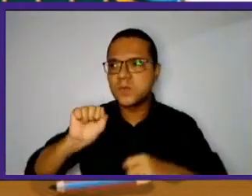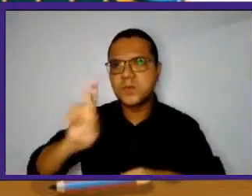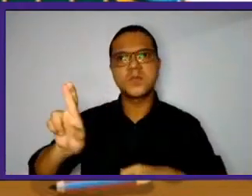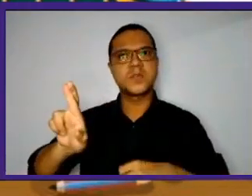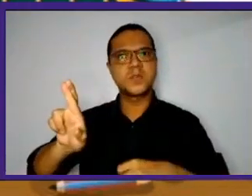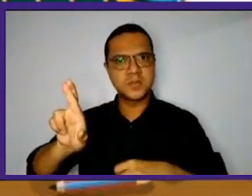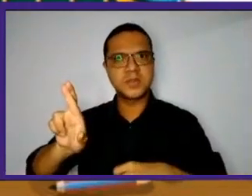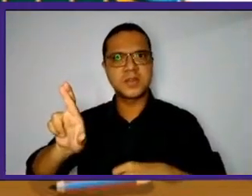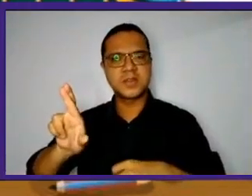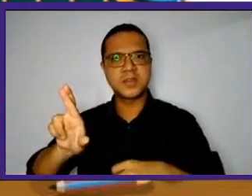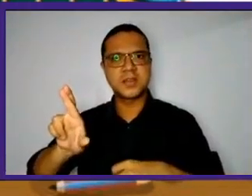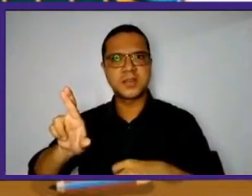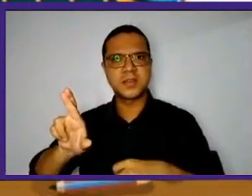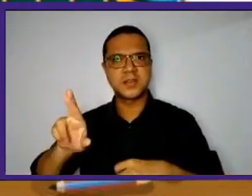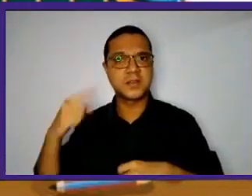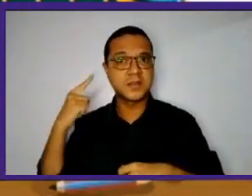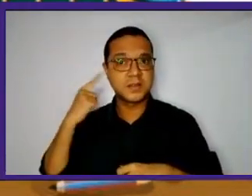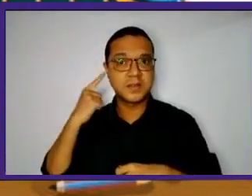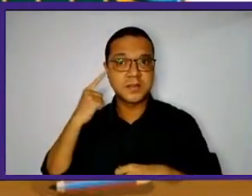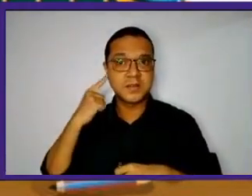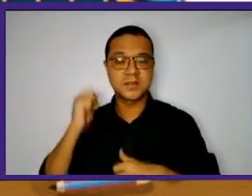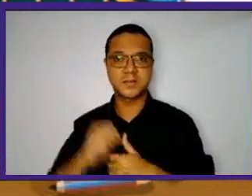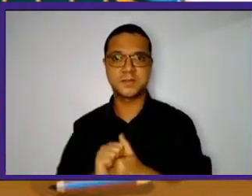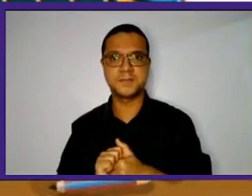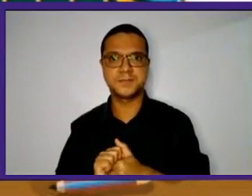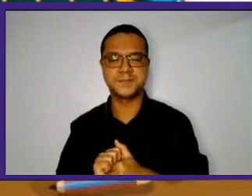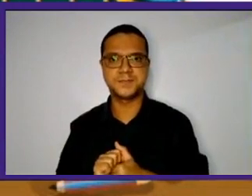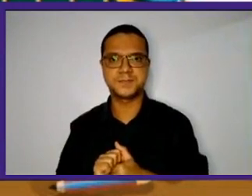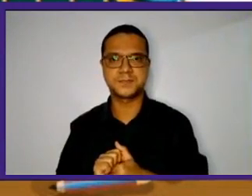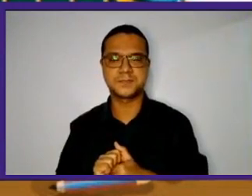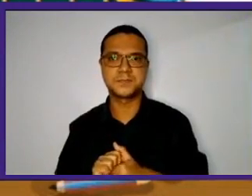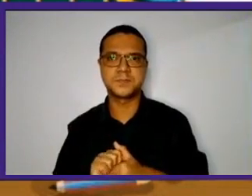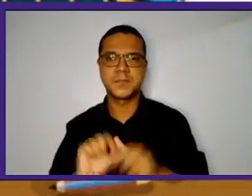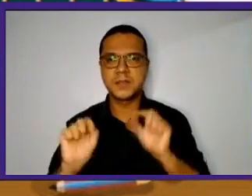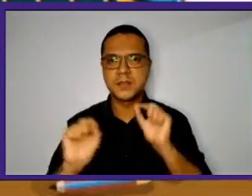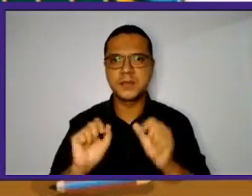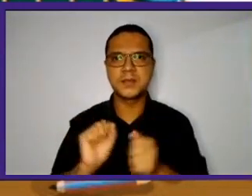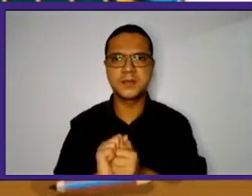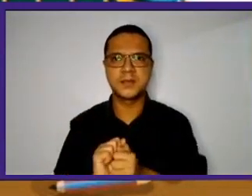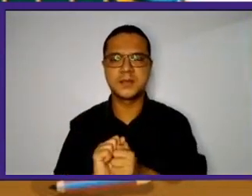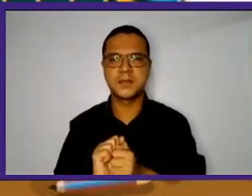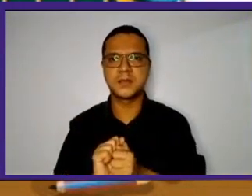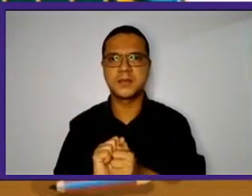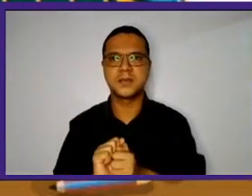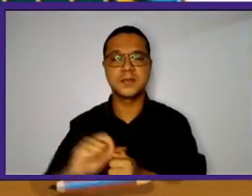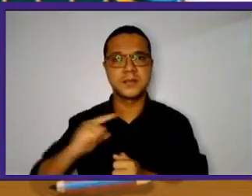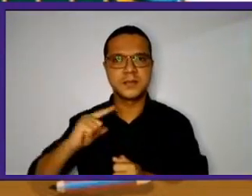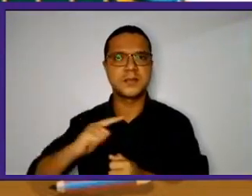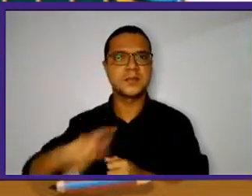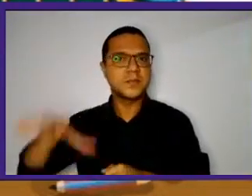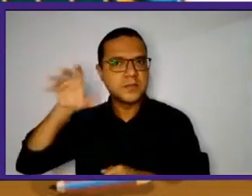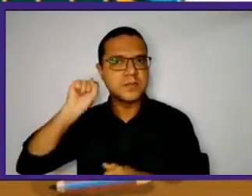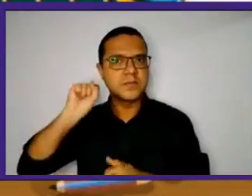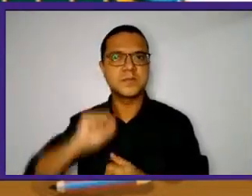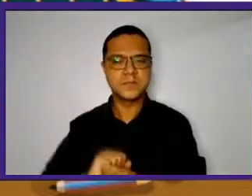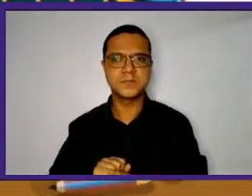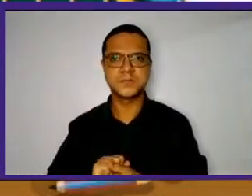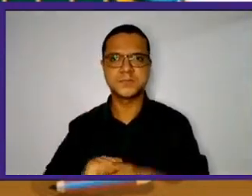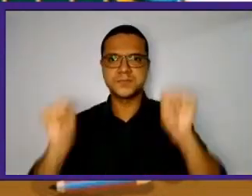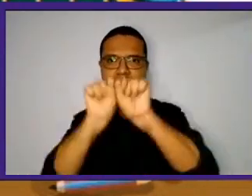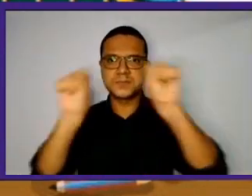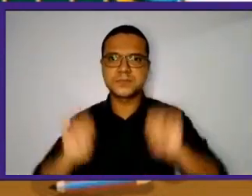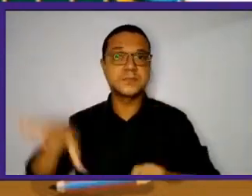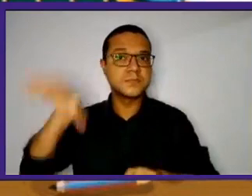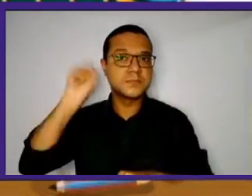ar contra o tímpano, que é uma certa, é um dos componentes da nossa audição, do nosso